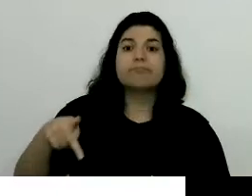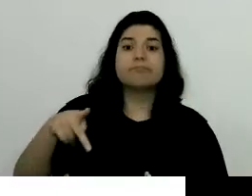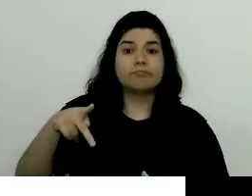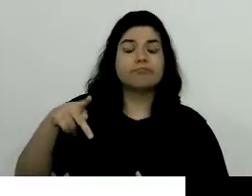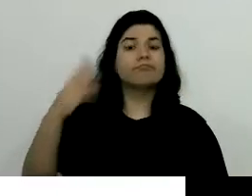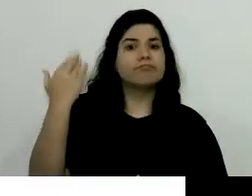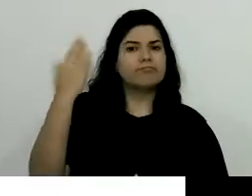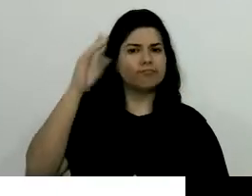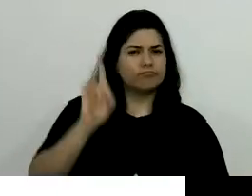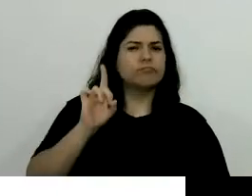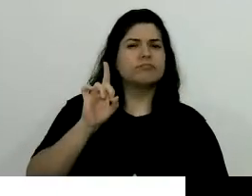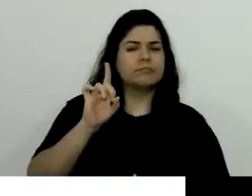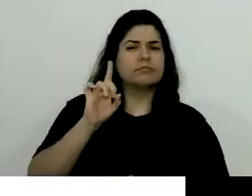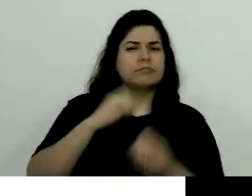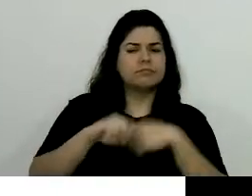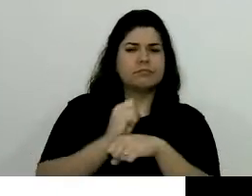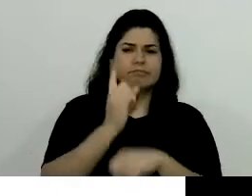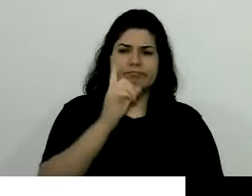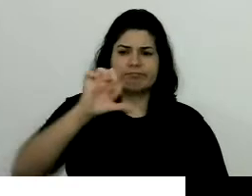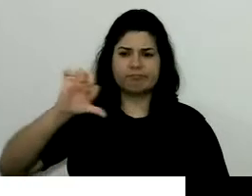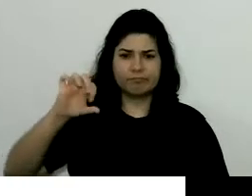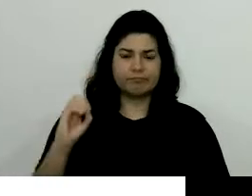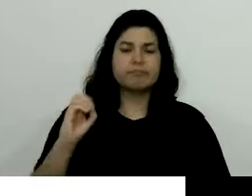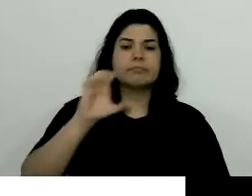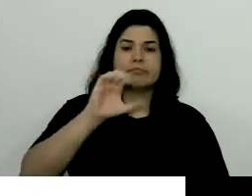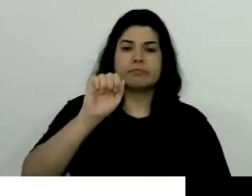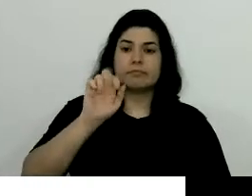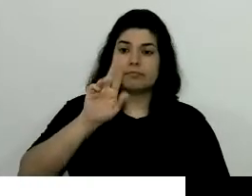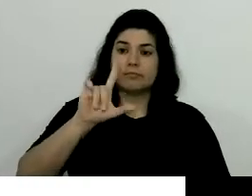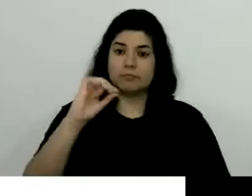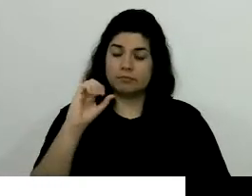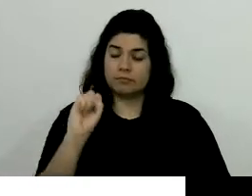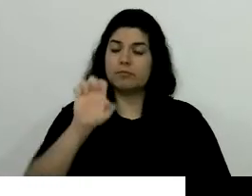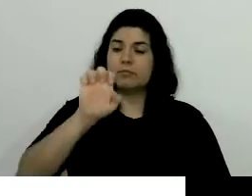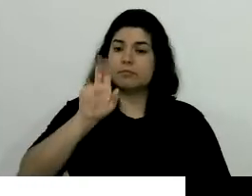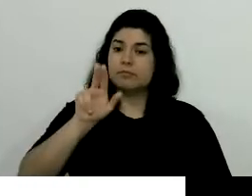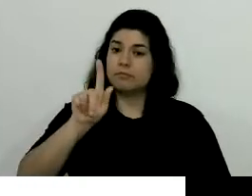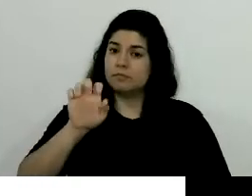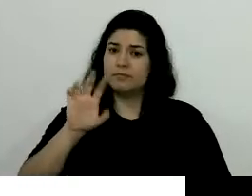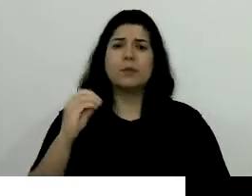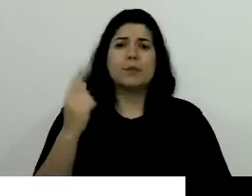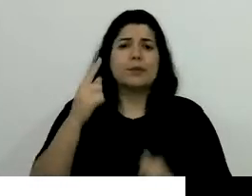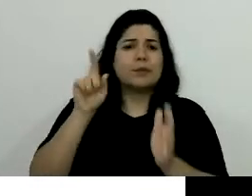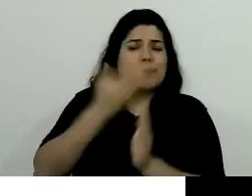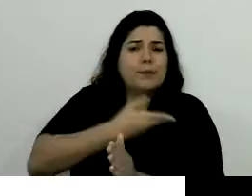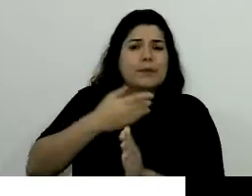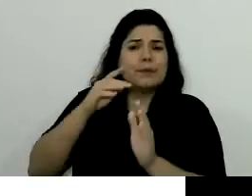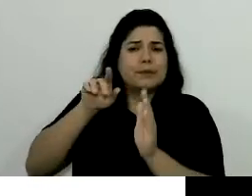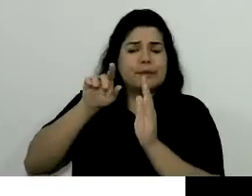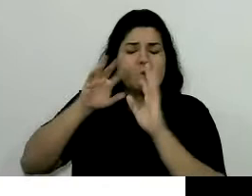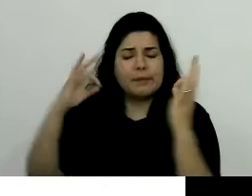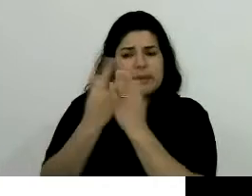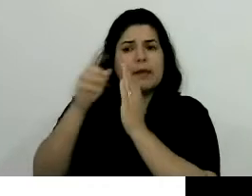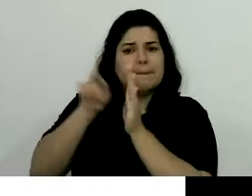na época, na década de 90, pelo Carlos Eugênio Marcondes de Moura, um pesquisador e muito amigo da família. E